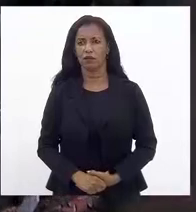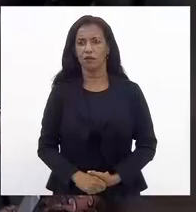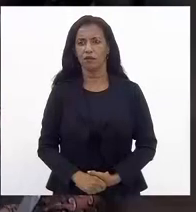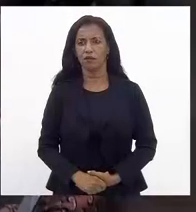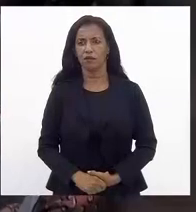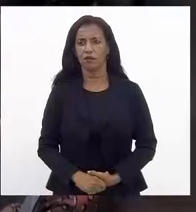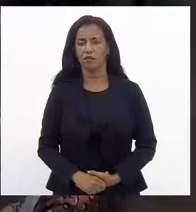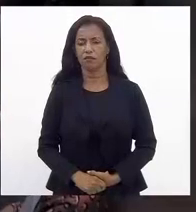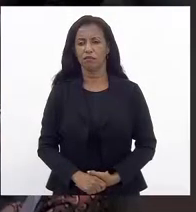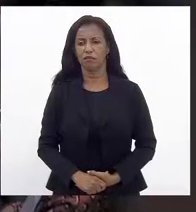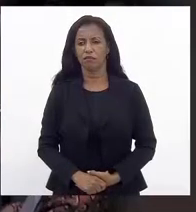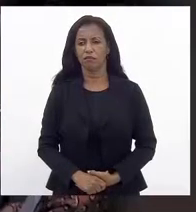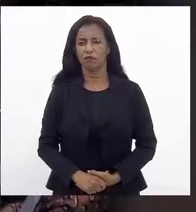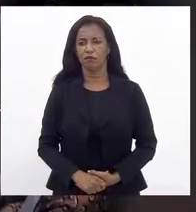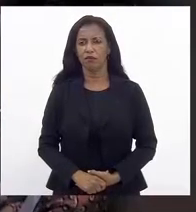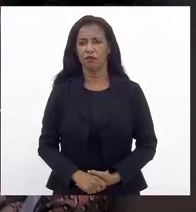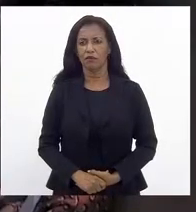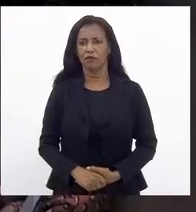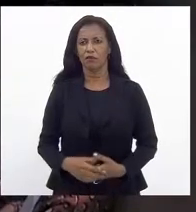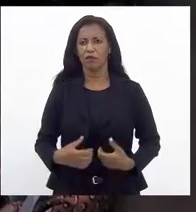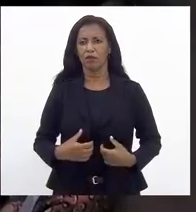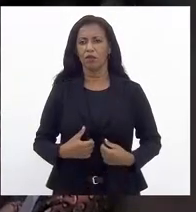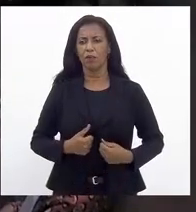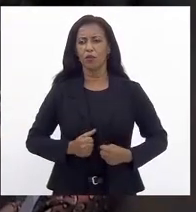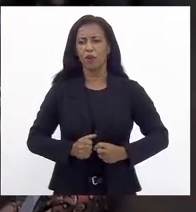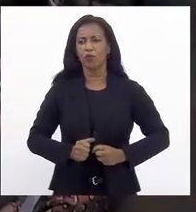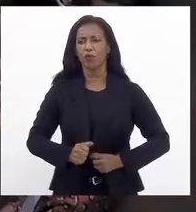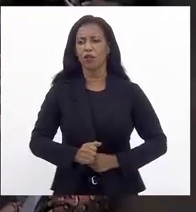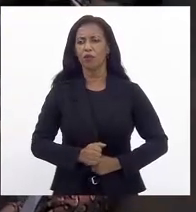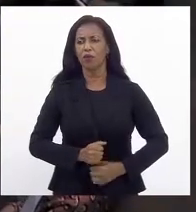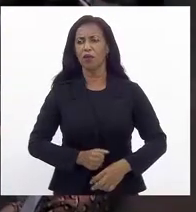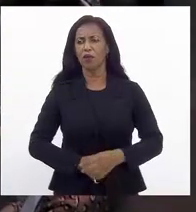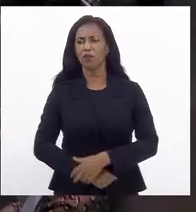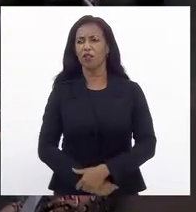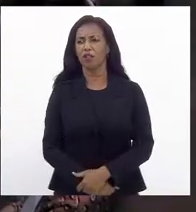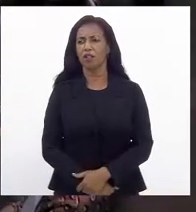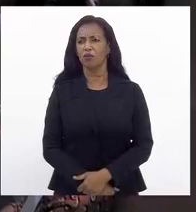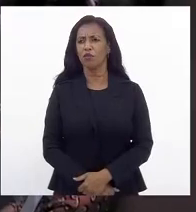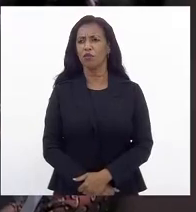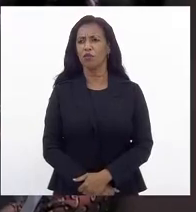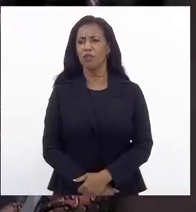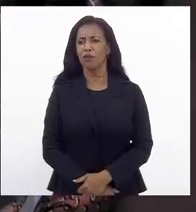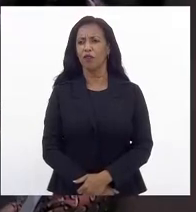E aí E aí